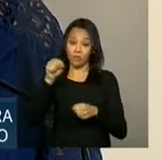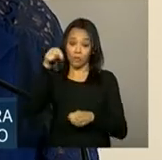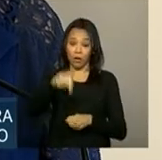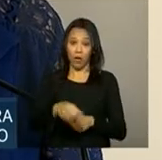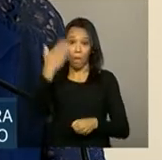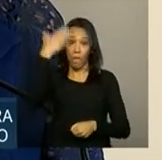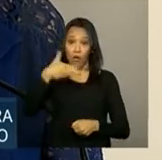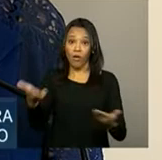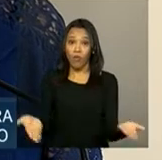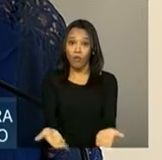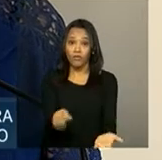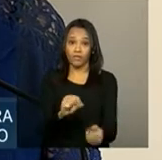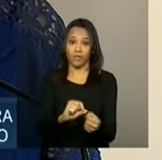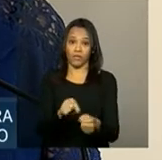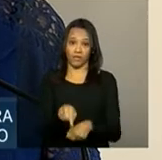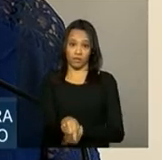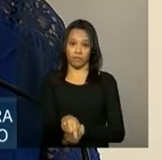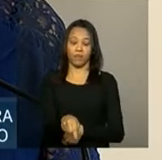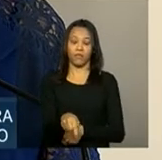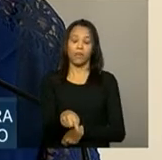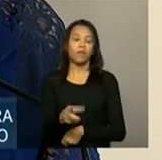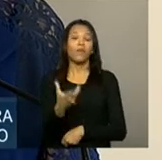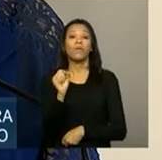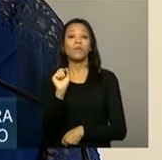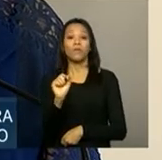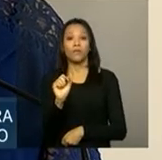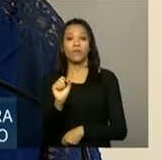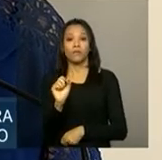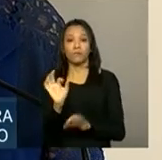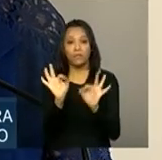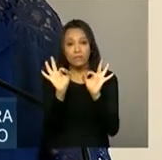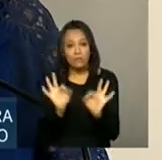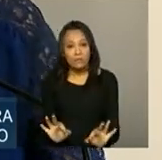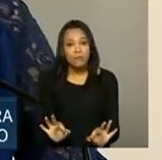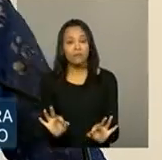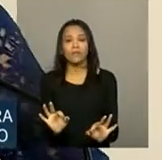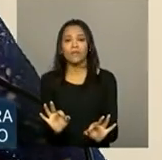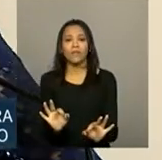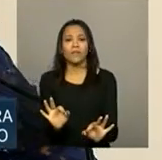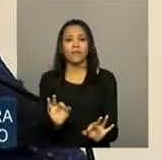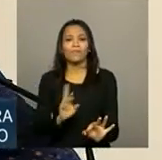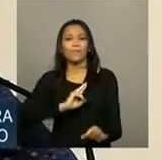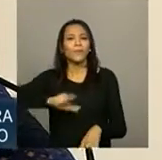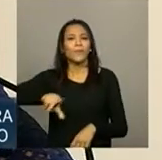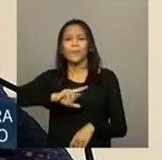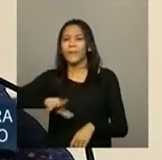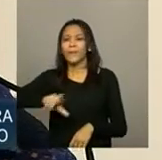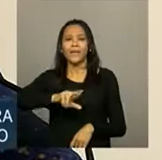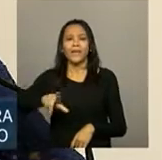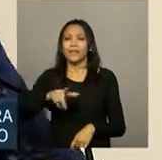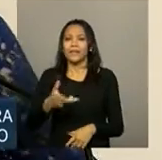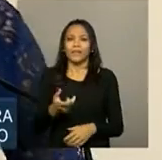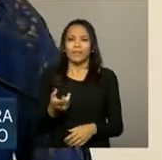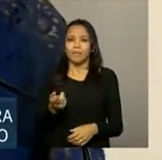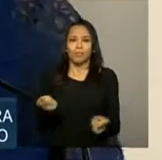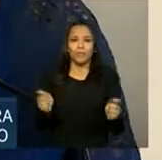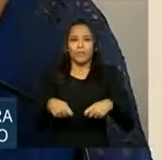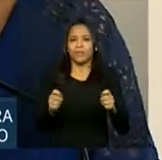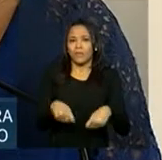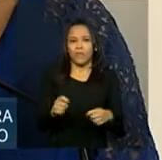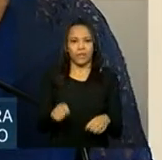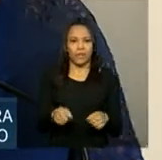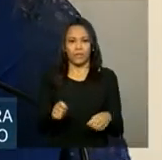considerando que de fato não é possível o Brasil ter uma